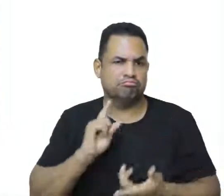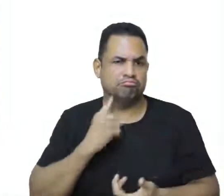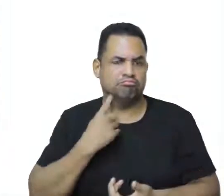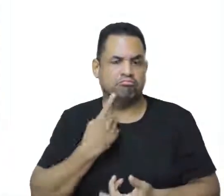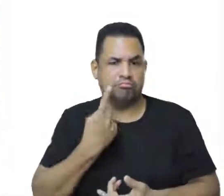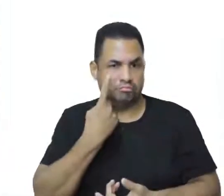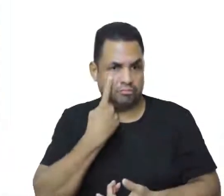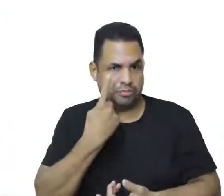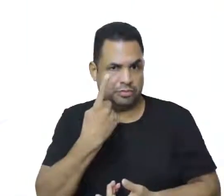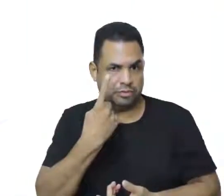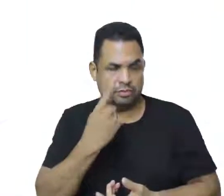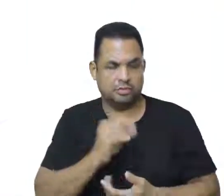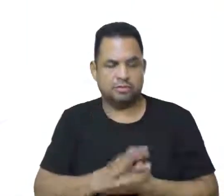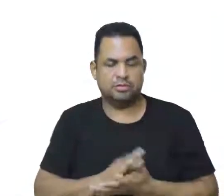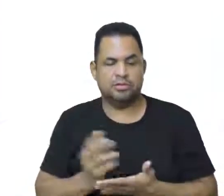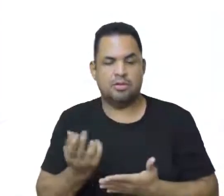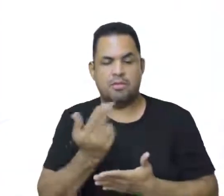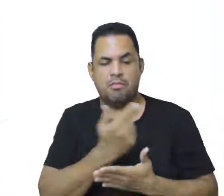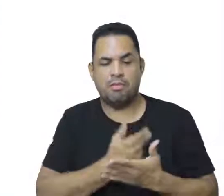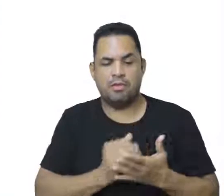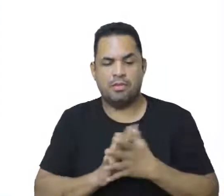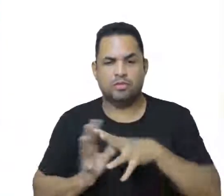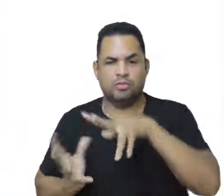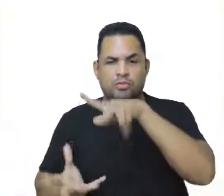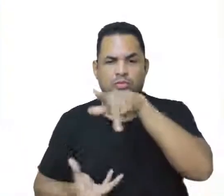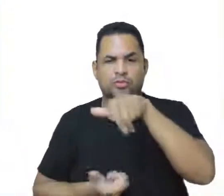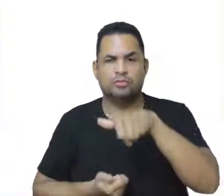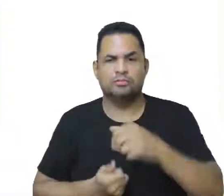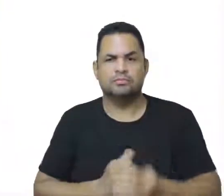Veja aí no mapa mundi. Vamos ao mapa mundi agora.